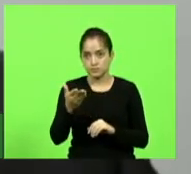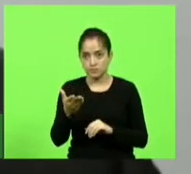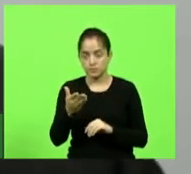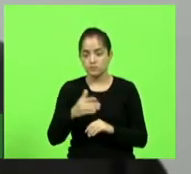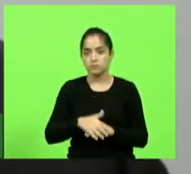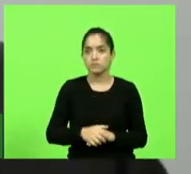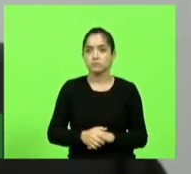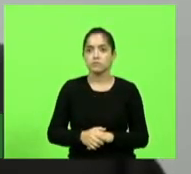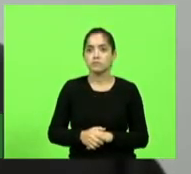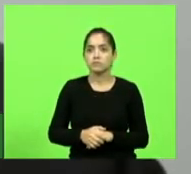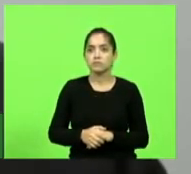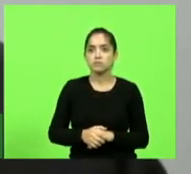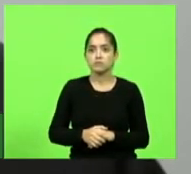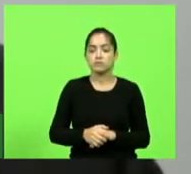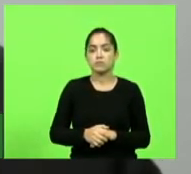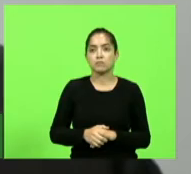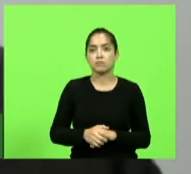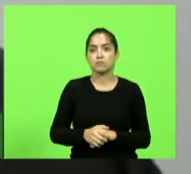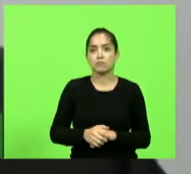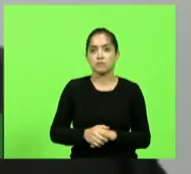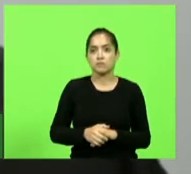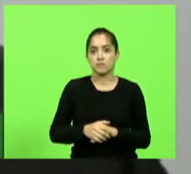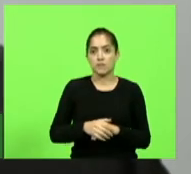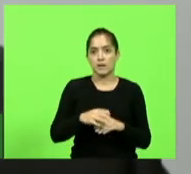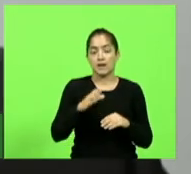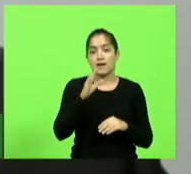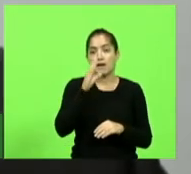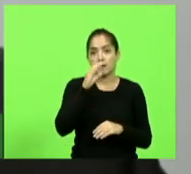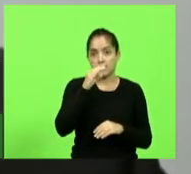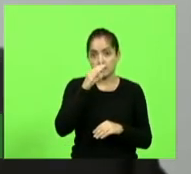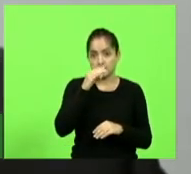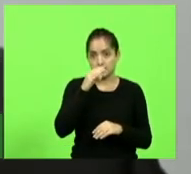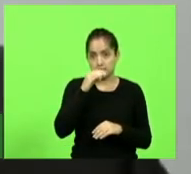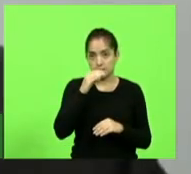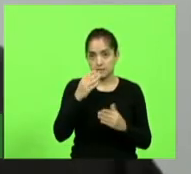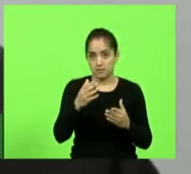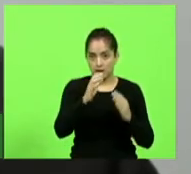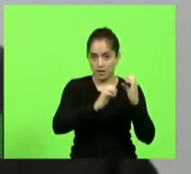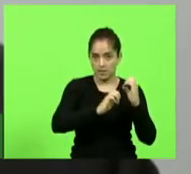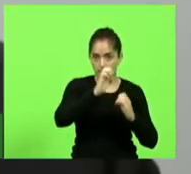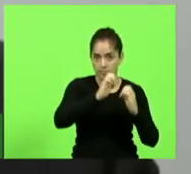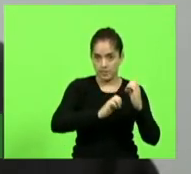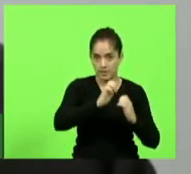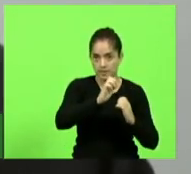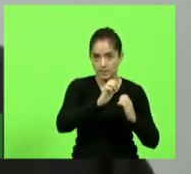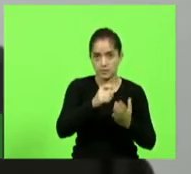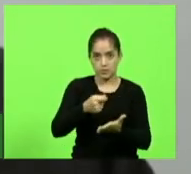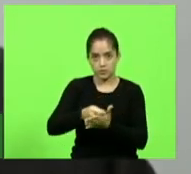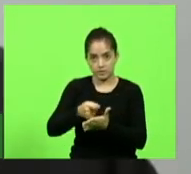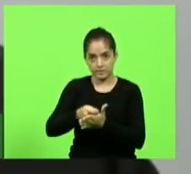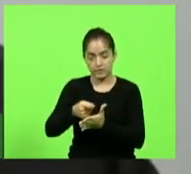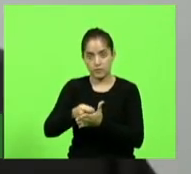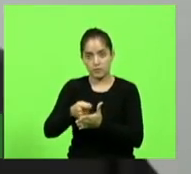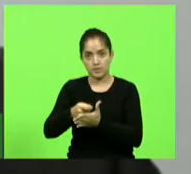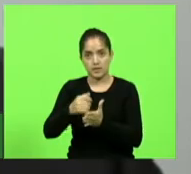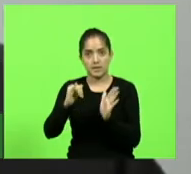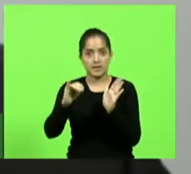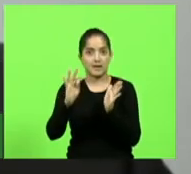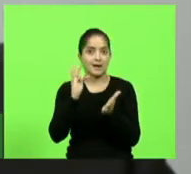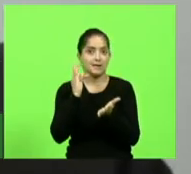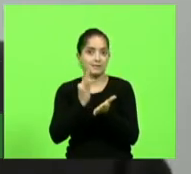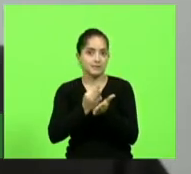presidente, onde a Casan, quando ela vai cobrar a tarifa do esgoto, ela